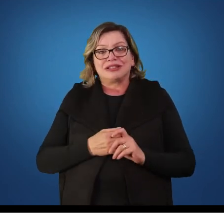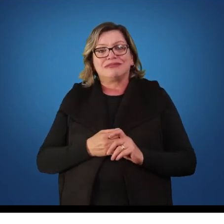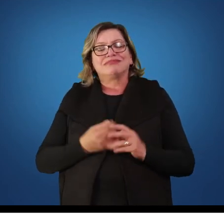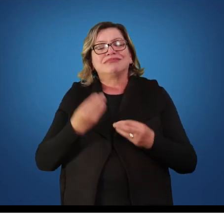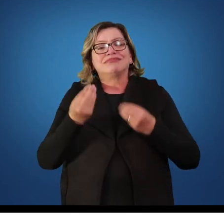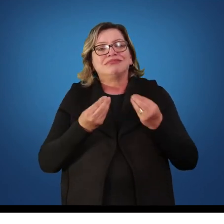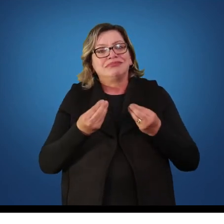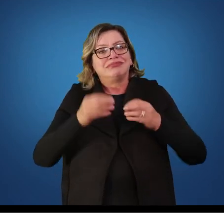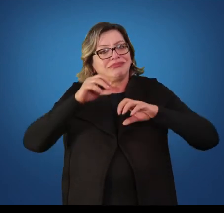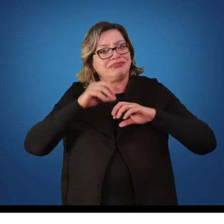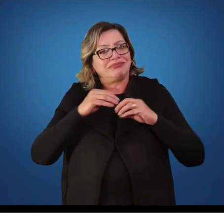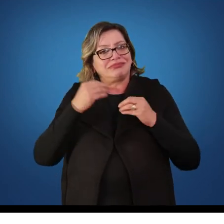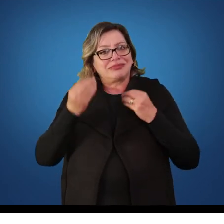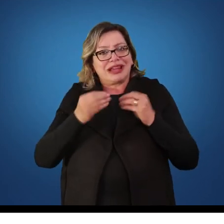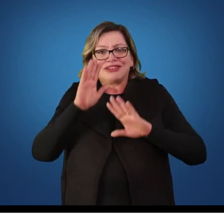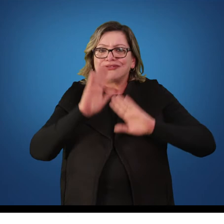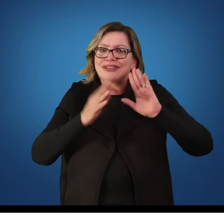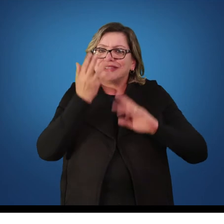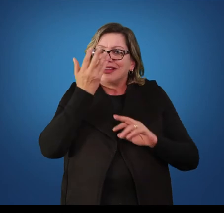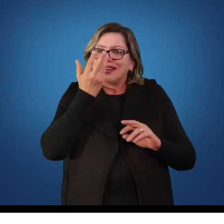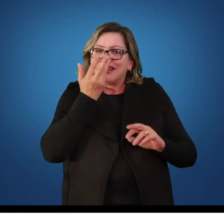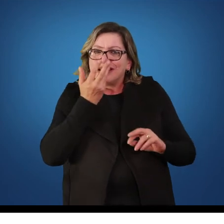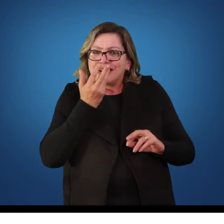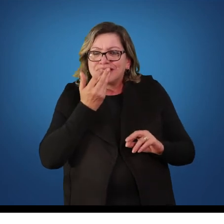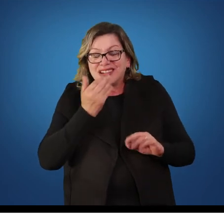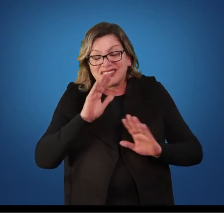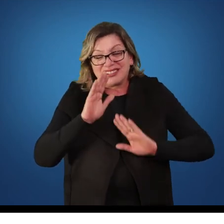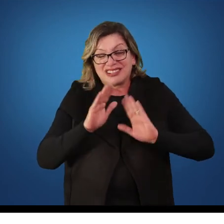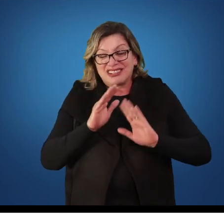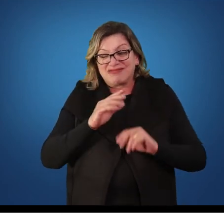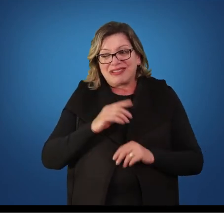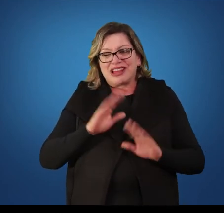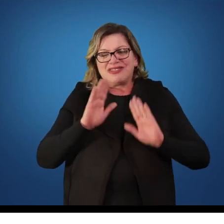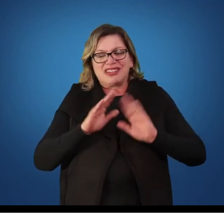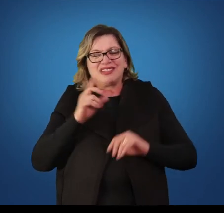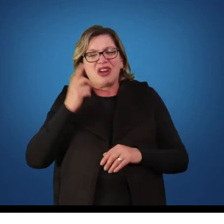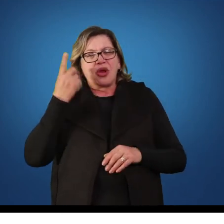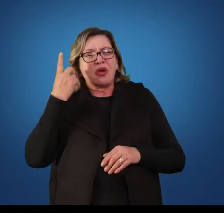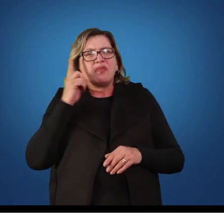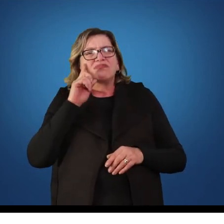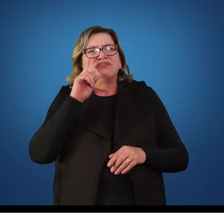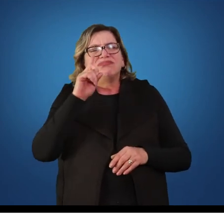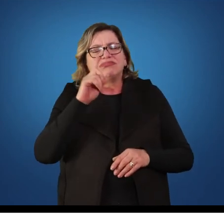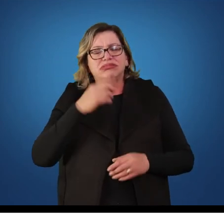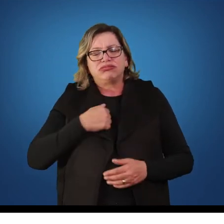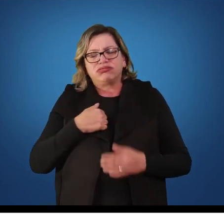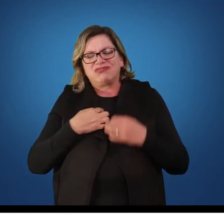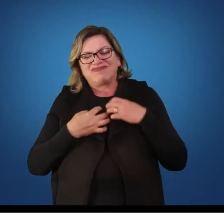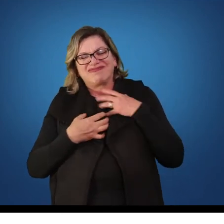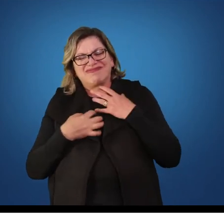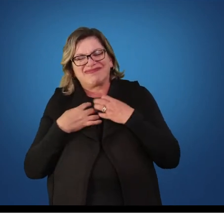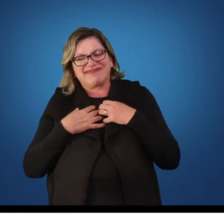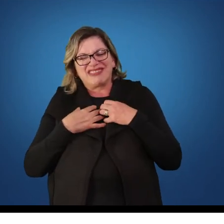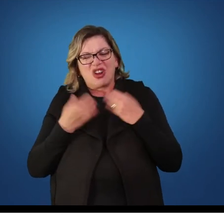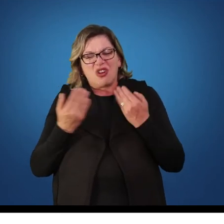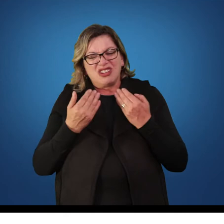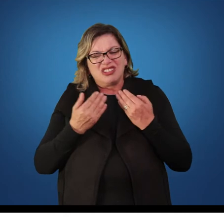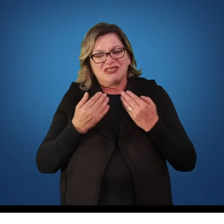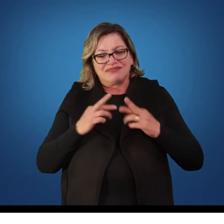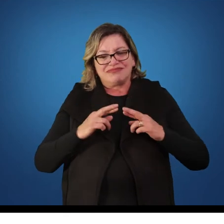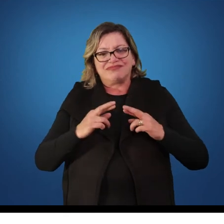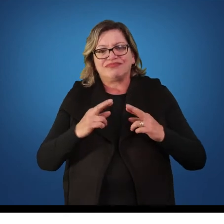mãe as crianças também têm o dia que amanhã assim como diz o outro não estou de acordo né